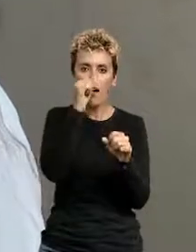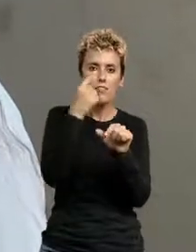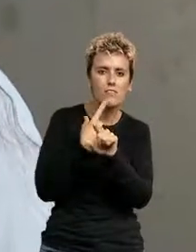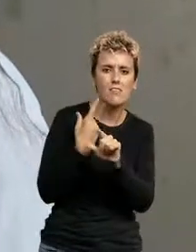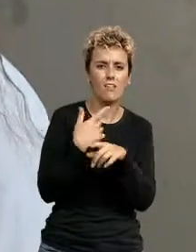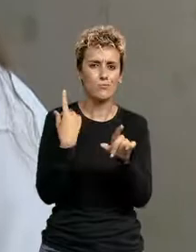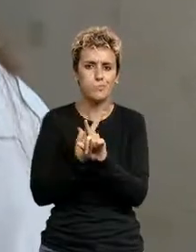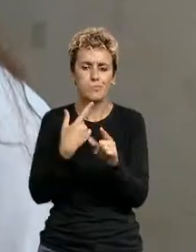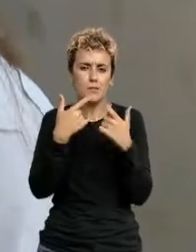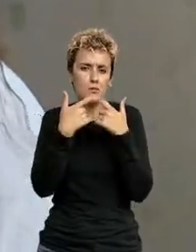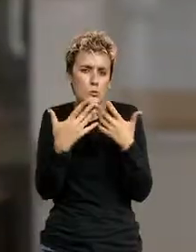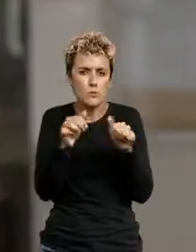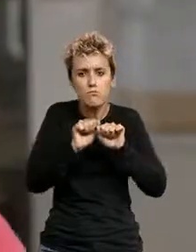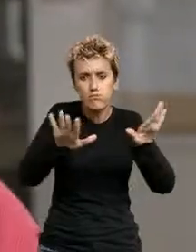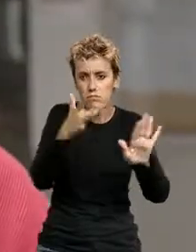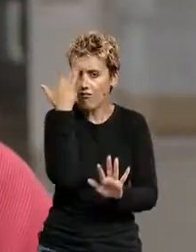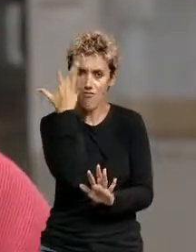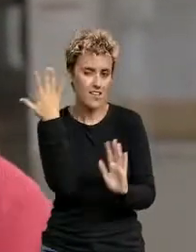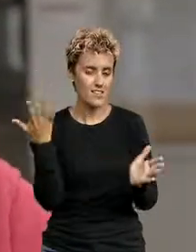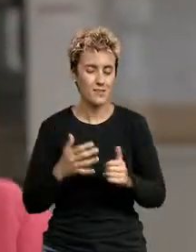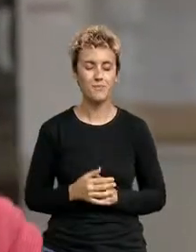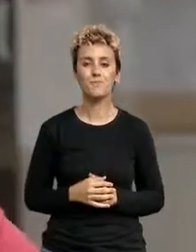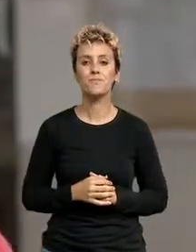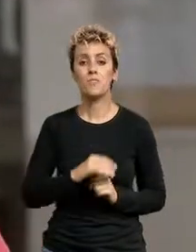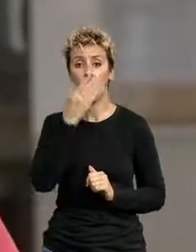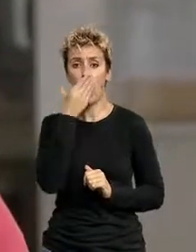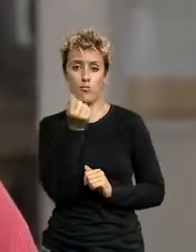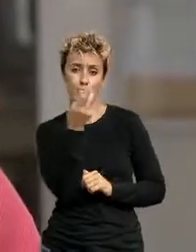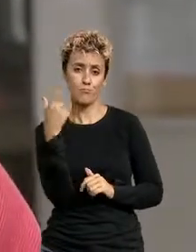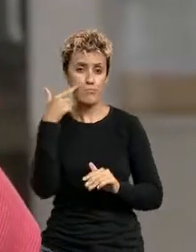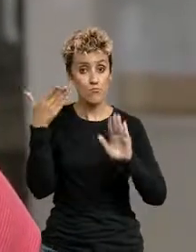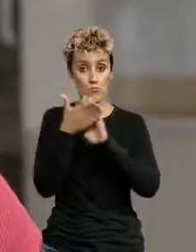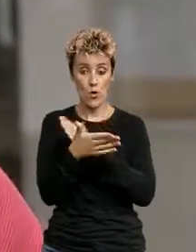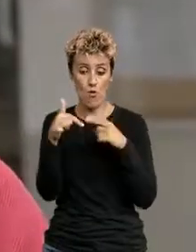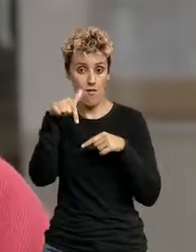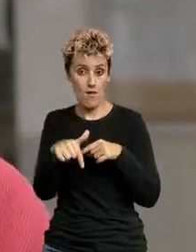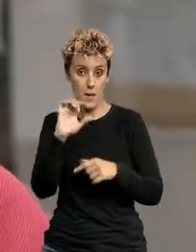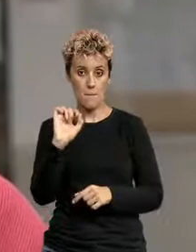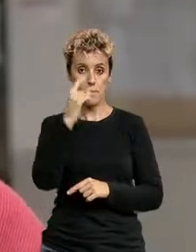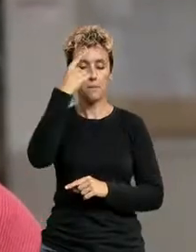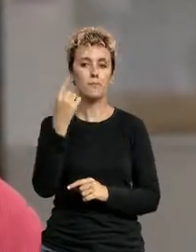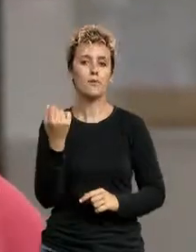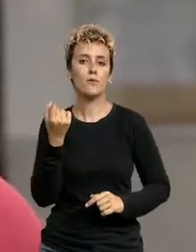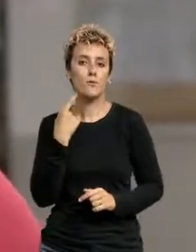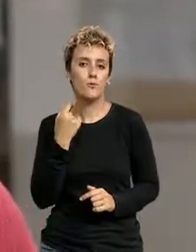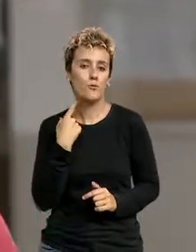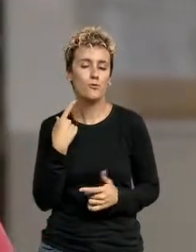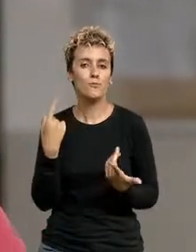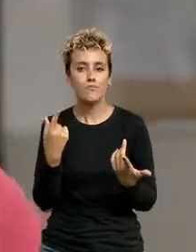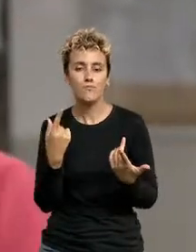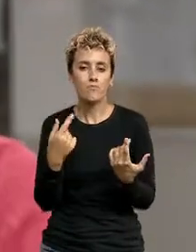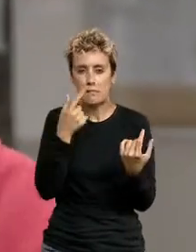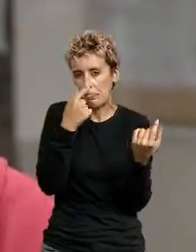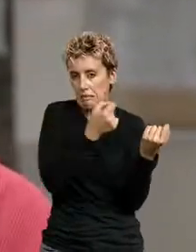de dinâmicas. Eles entram aqui pela primeira vez num curso que tem muito de parecido com aquilo